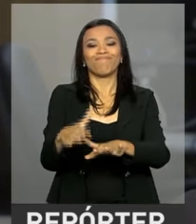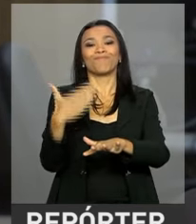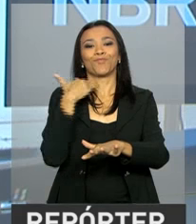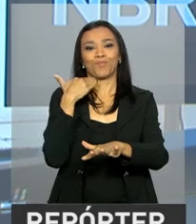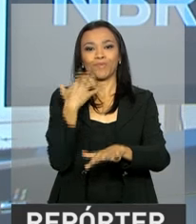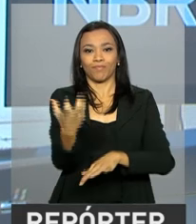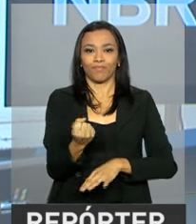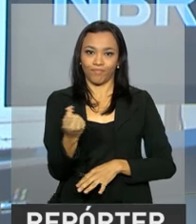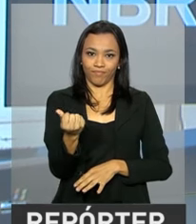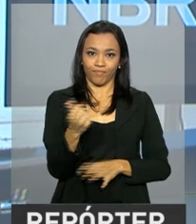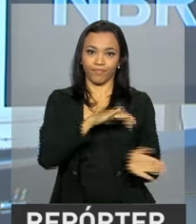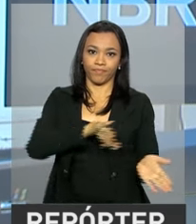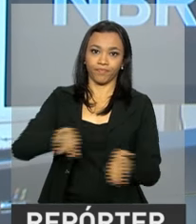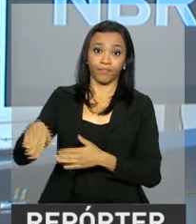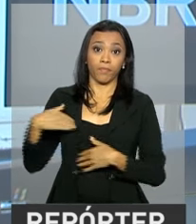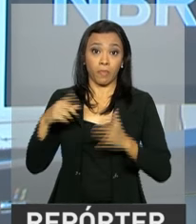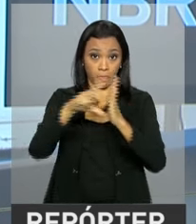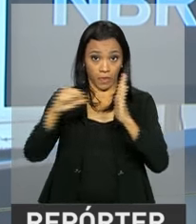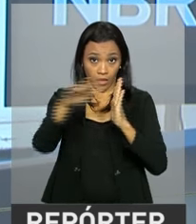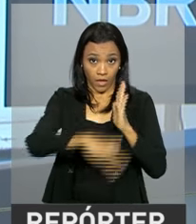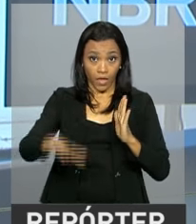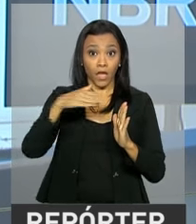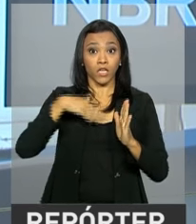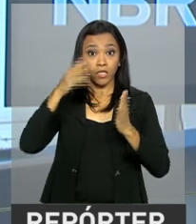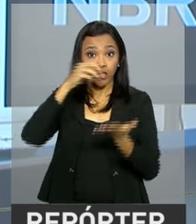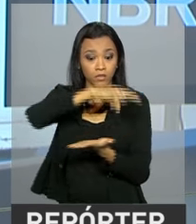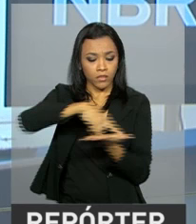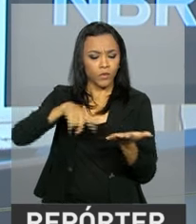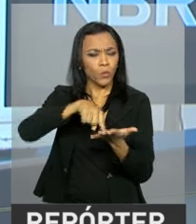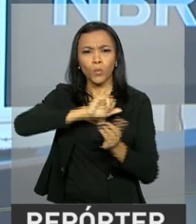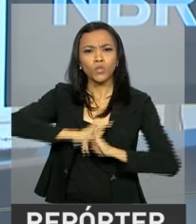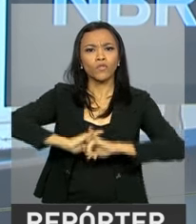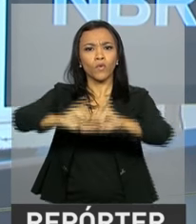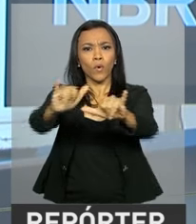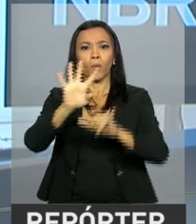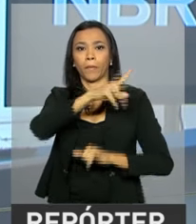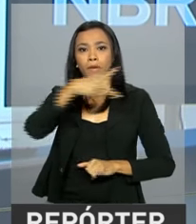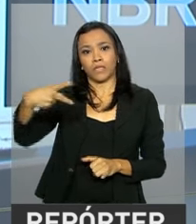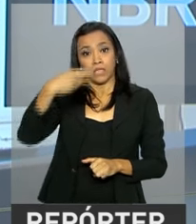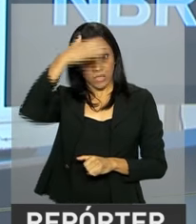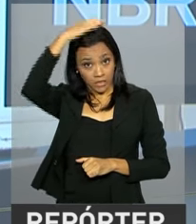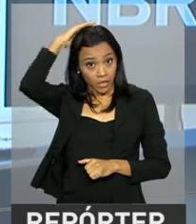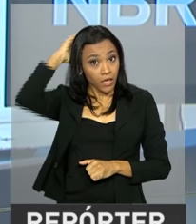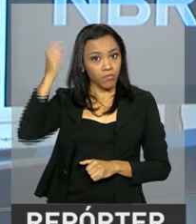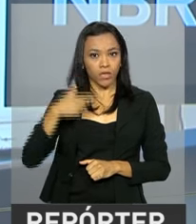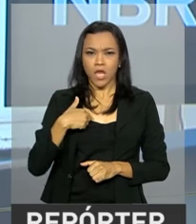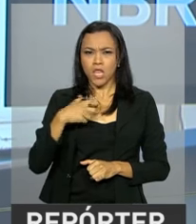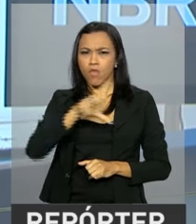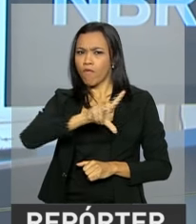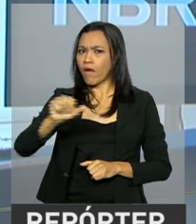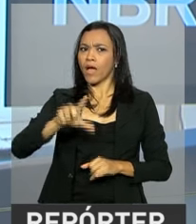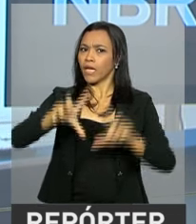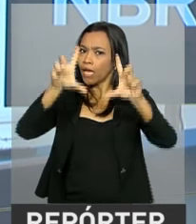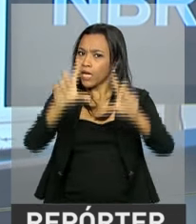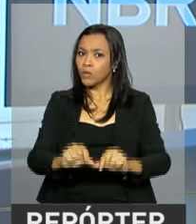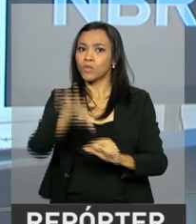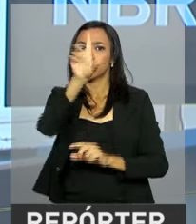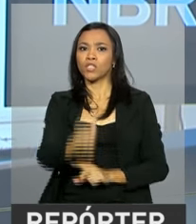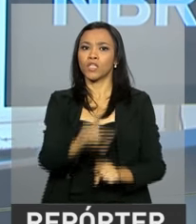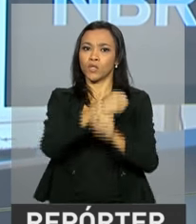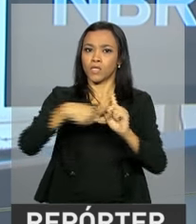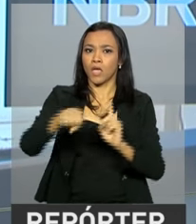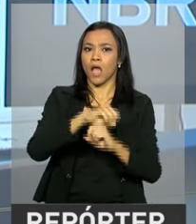agências o Palácio do Planalto divulgou nota esclarecendo que o presidente em exercício Michel Temer não vai reduzir direitos sociais